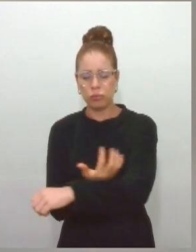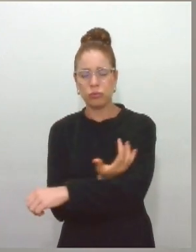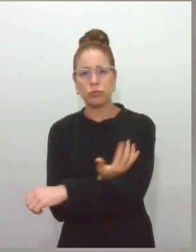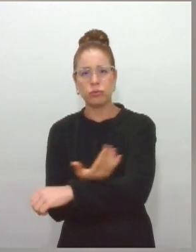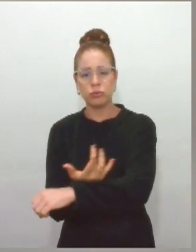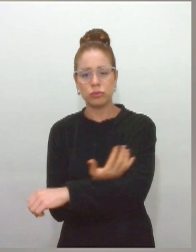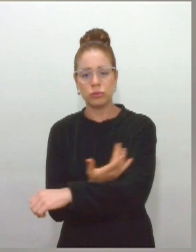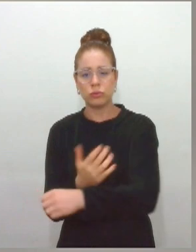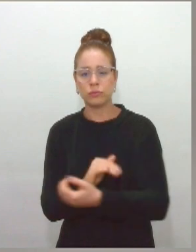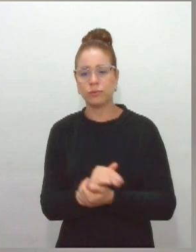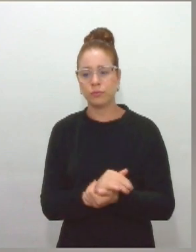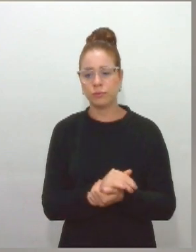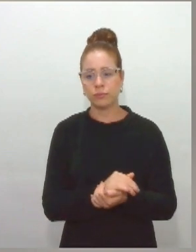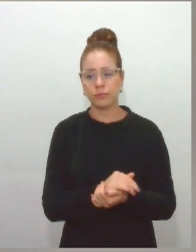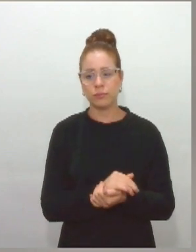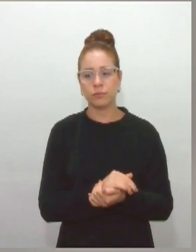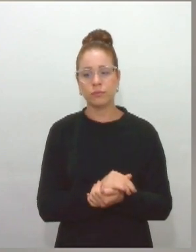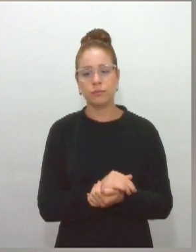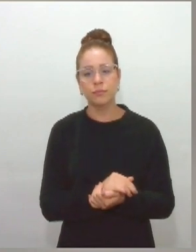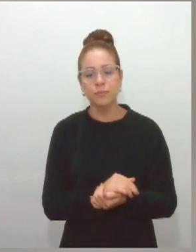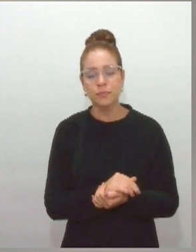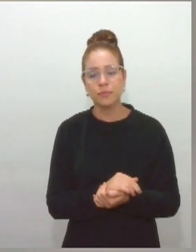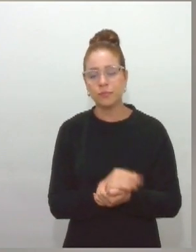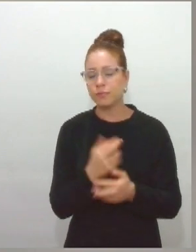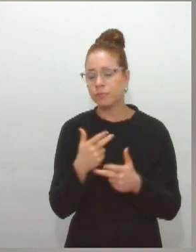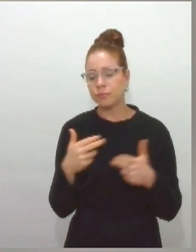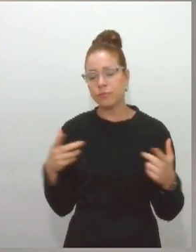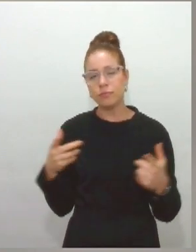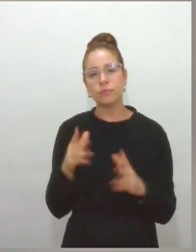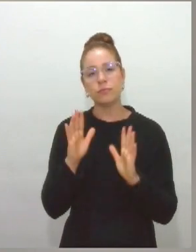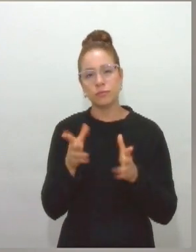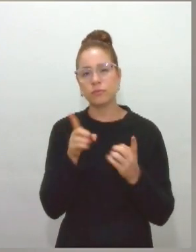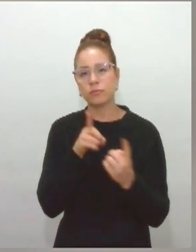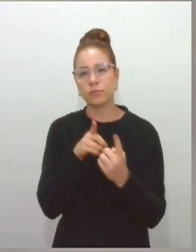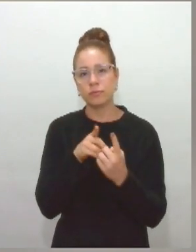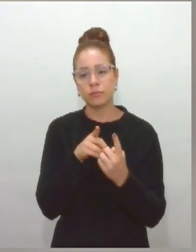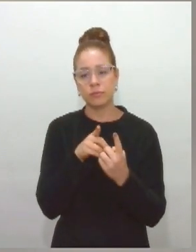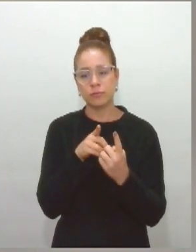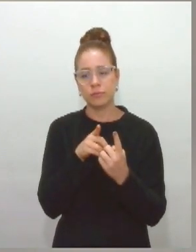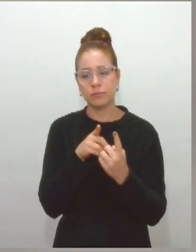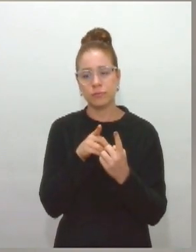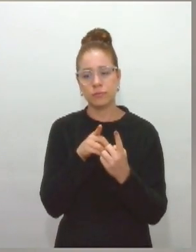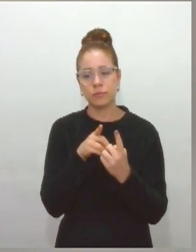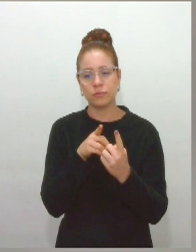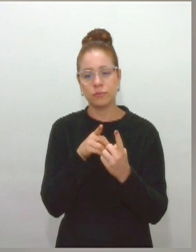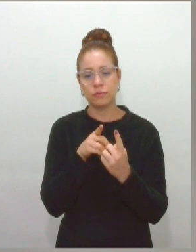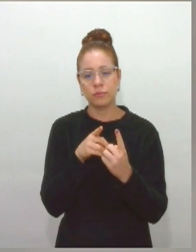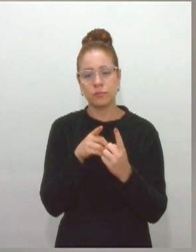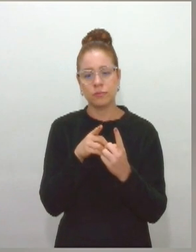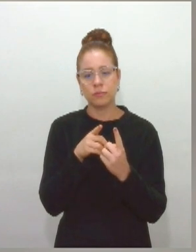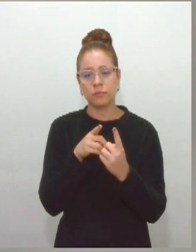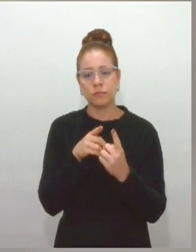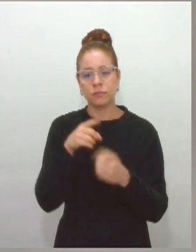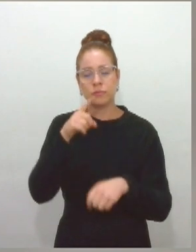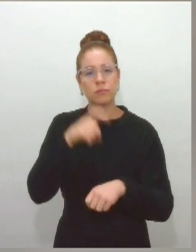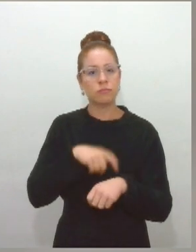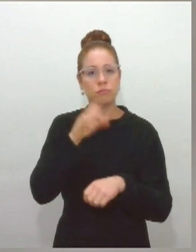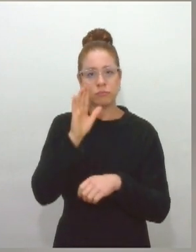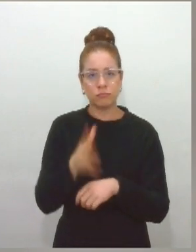boa parte dos pacientes queimados já eram atendidos no UZI, principalmente os grandes queimados. Né, esses